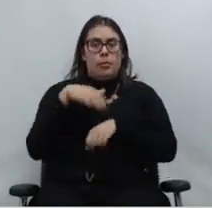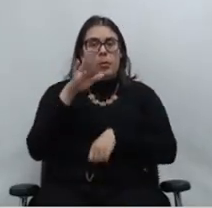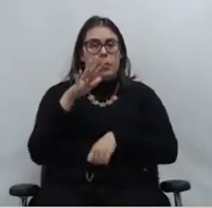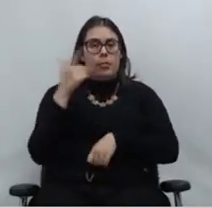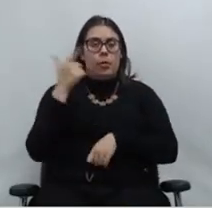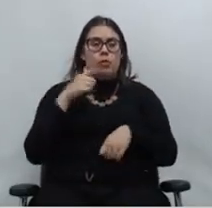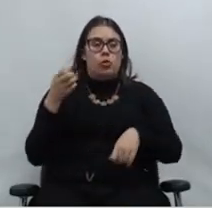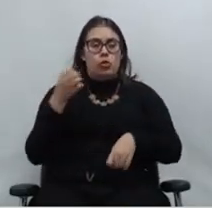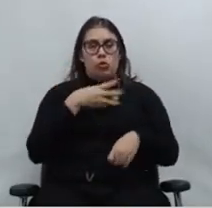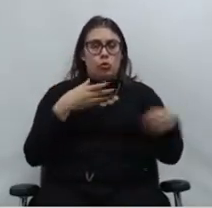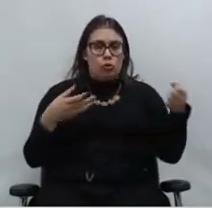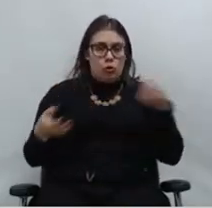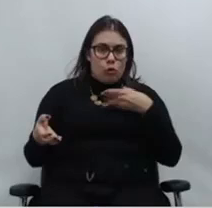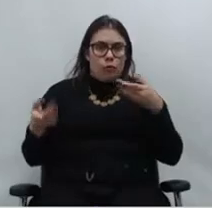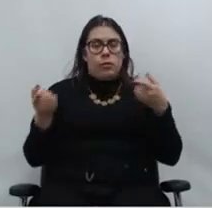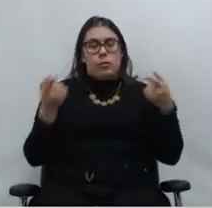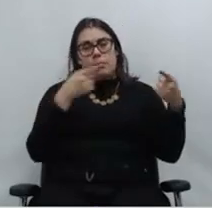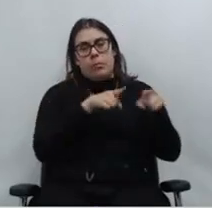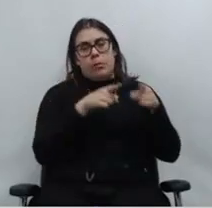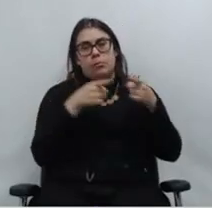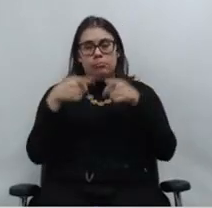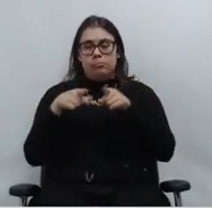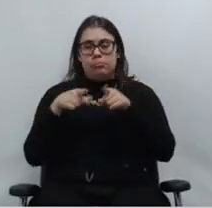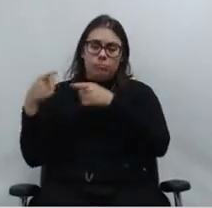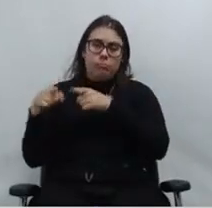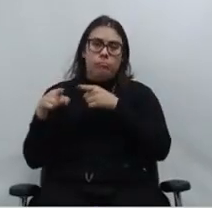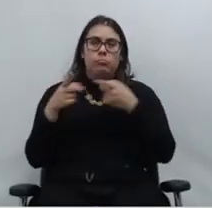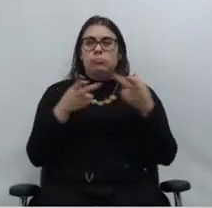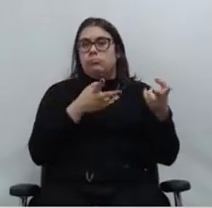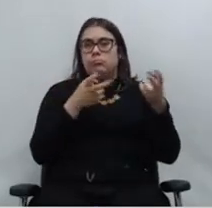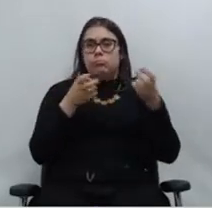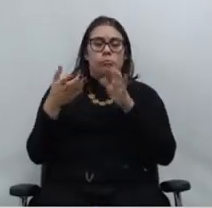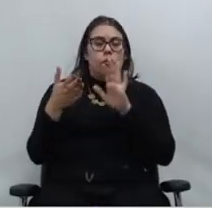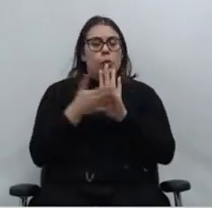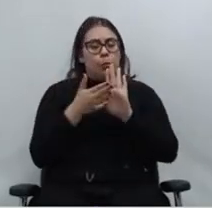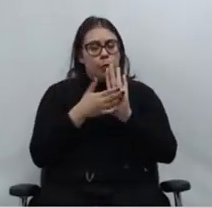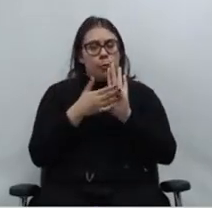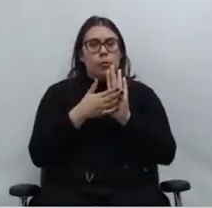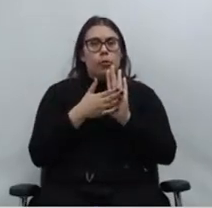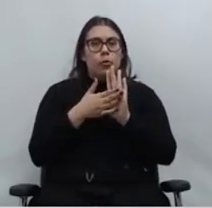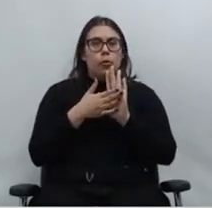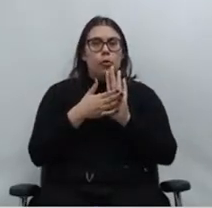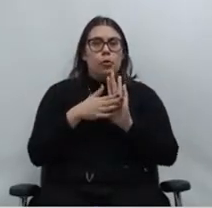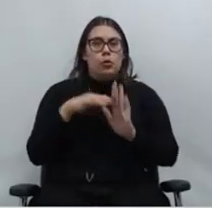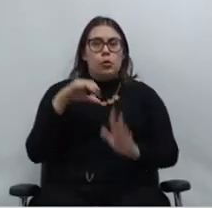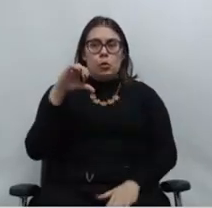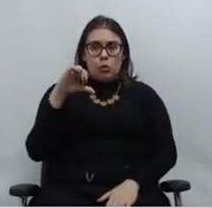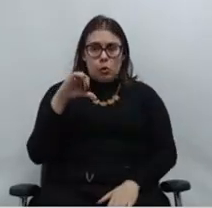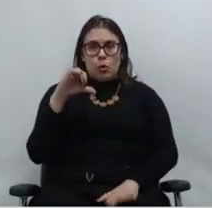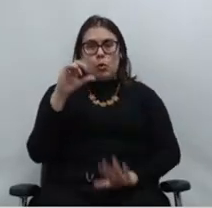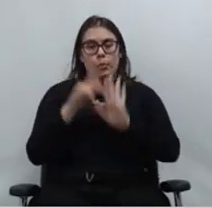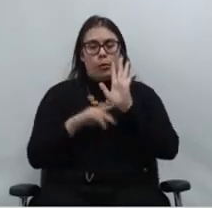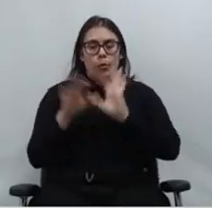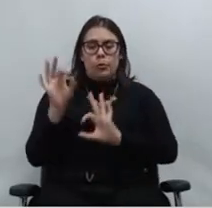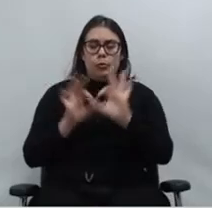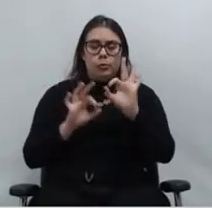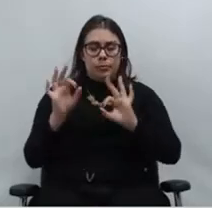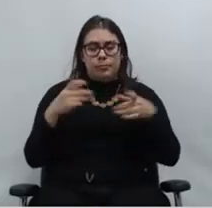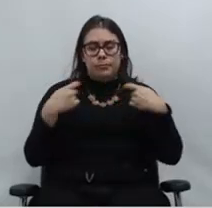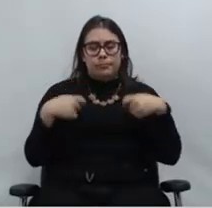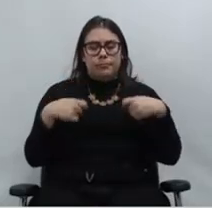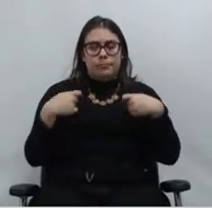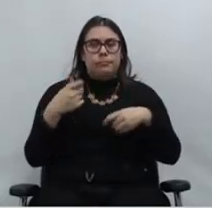novas parcerias. Em relação, né, tendo em vista as propostas do 9º Plano de Atuação da Defensoria Pública sobre a